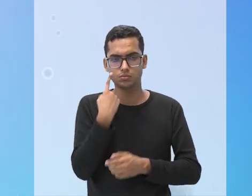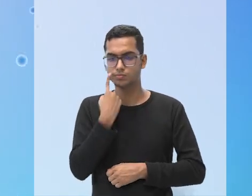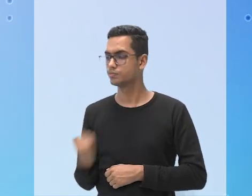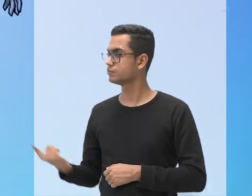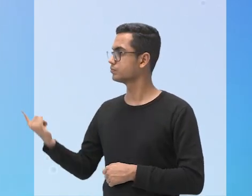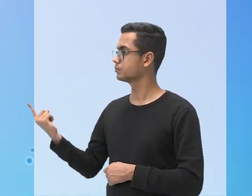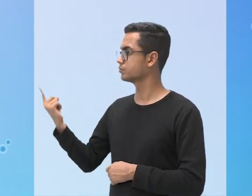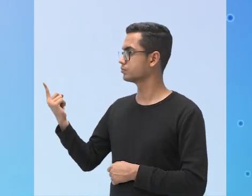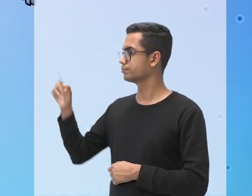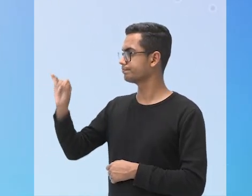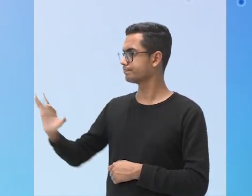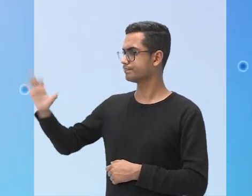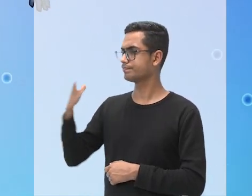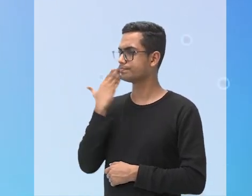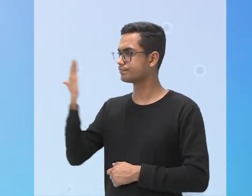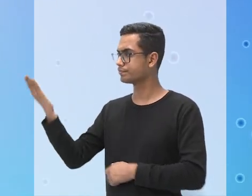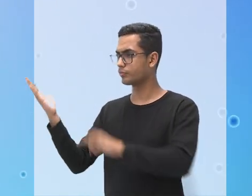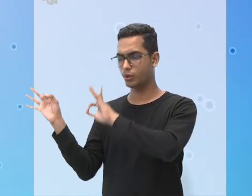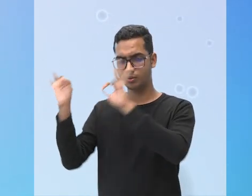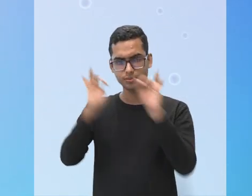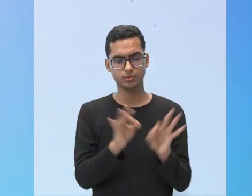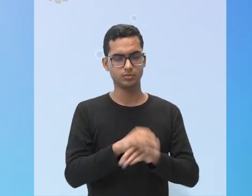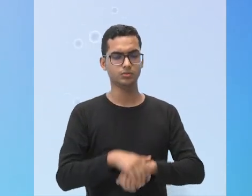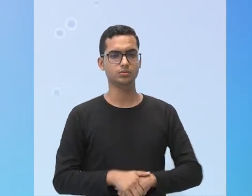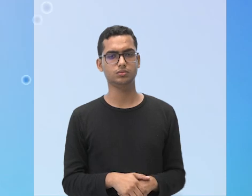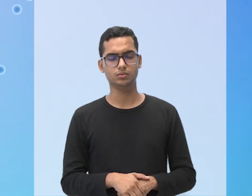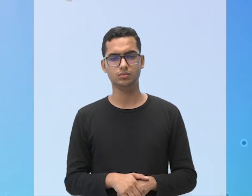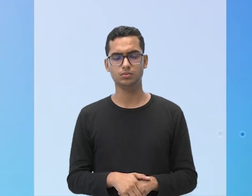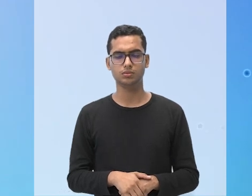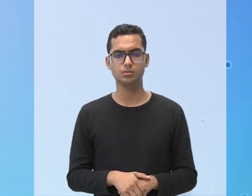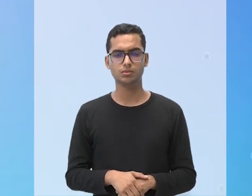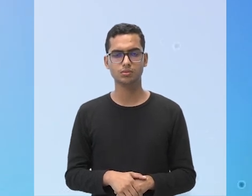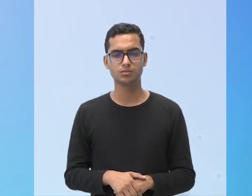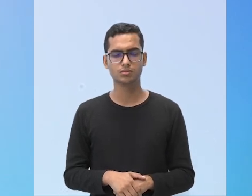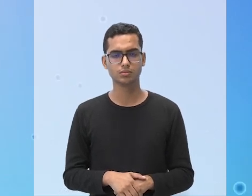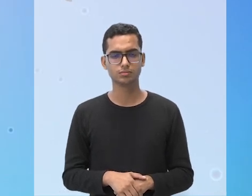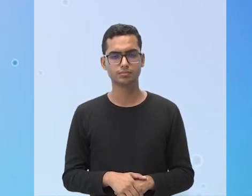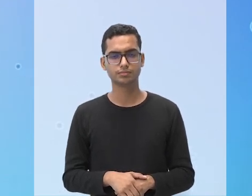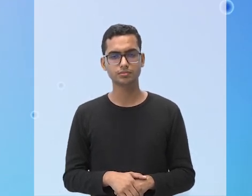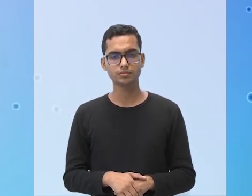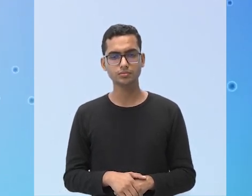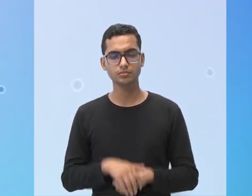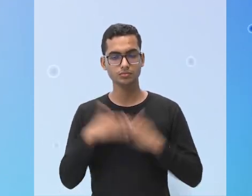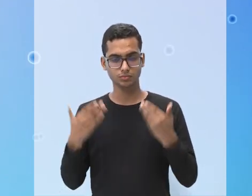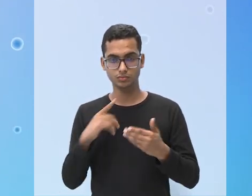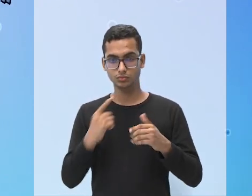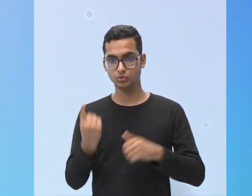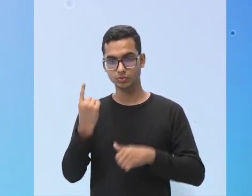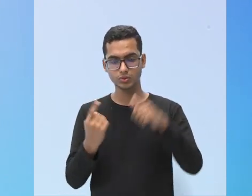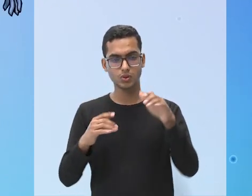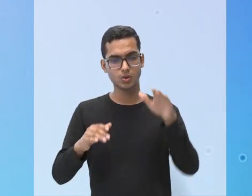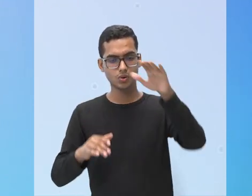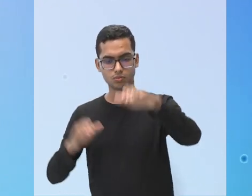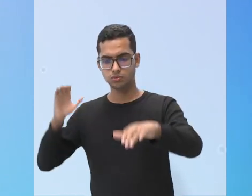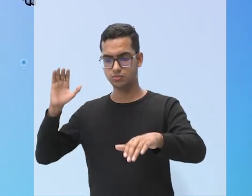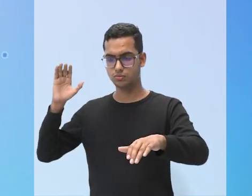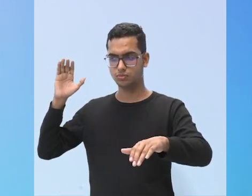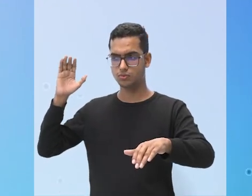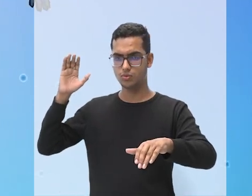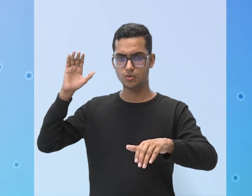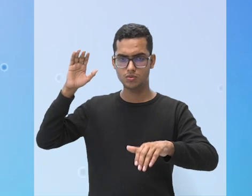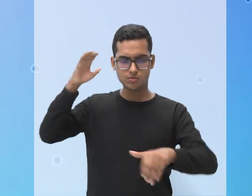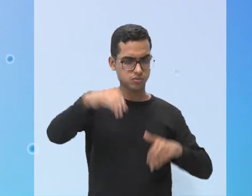posição paralela ao corpo. As pernas movimentam-se para cima e para baixo, também de forma